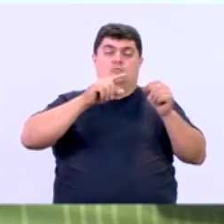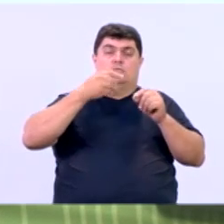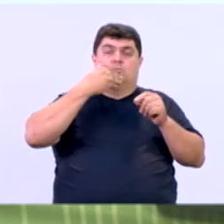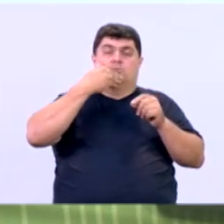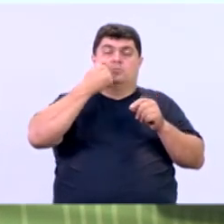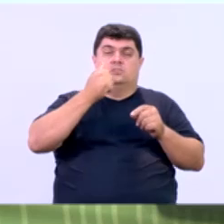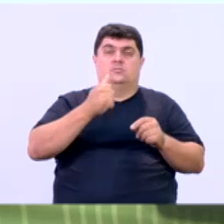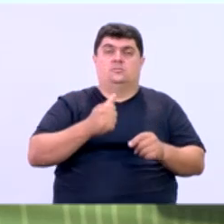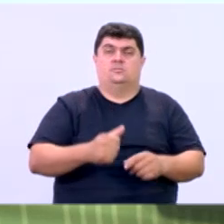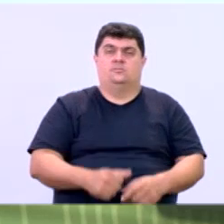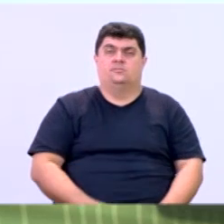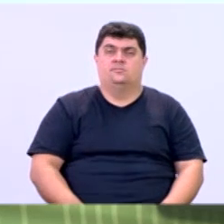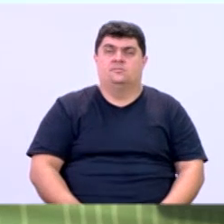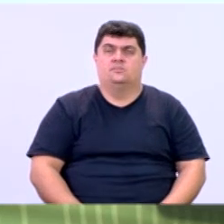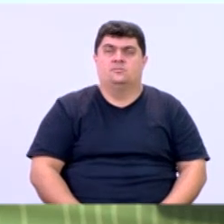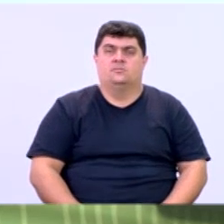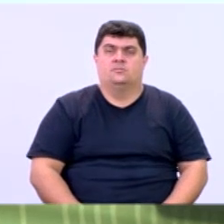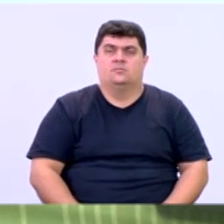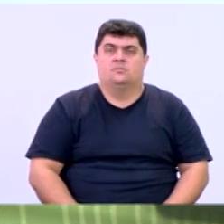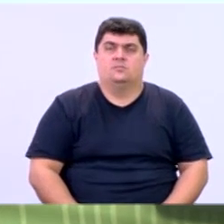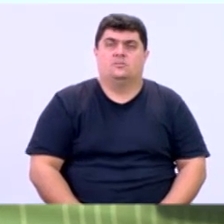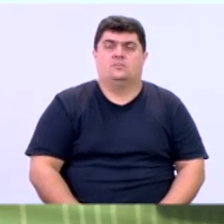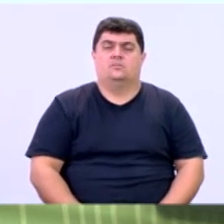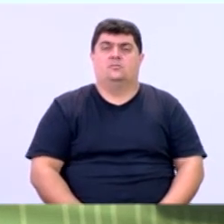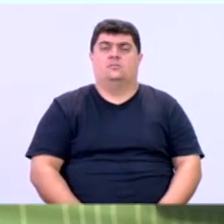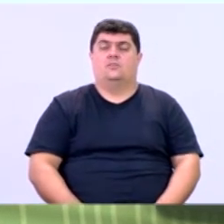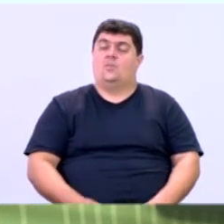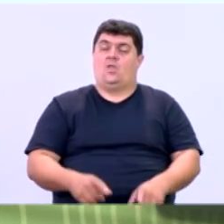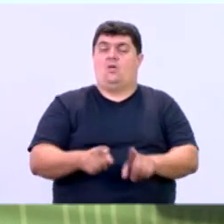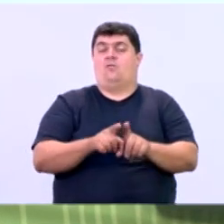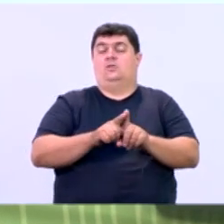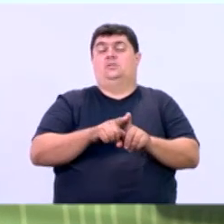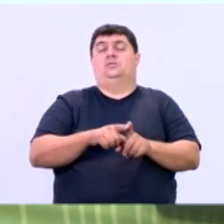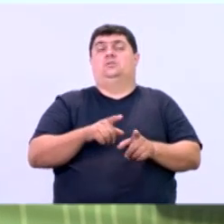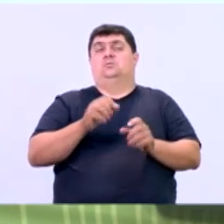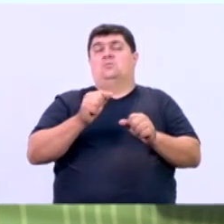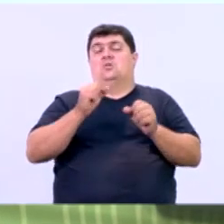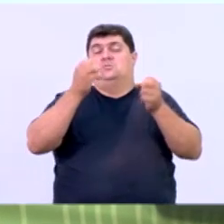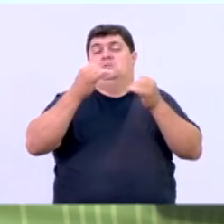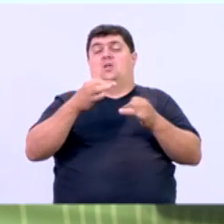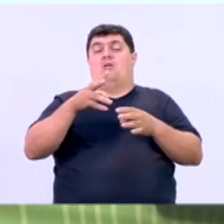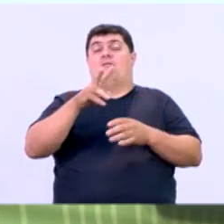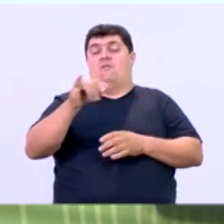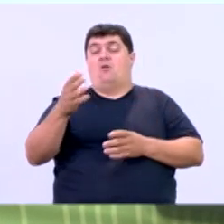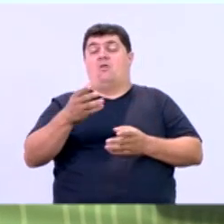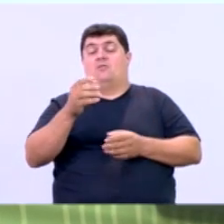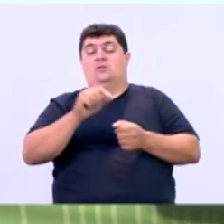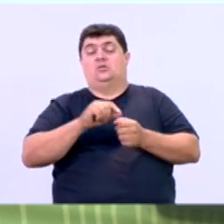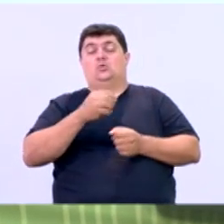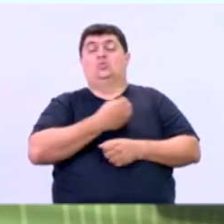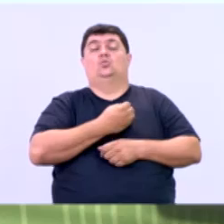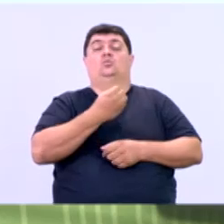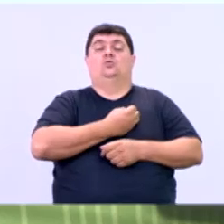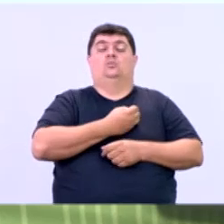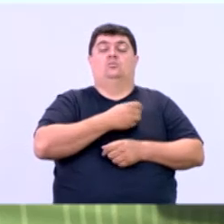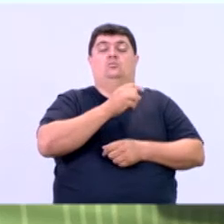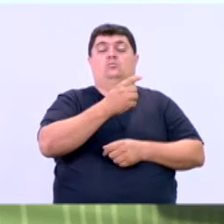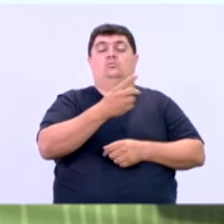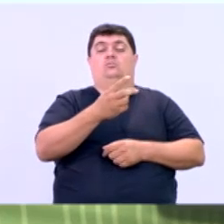maior. Eu posso ainda falar assim, não, vai ter que fazer uma numeração, né? Escolher que eu tenho